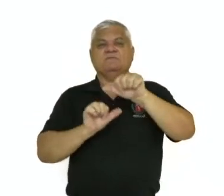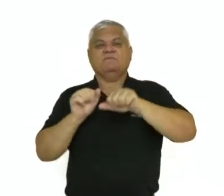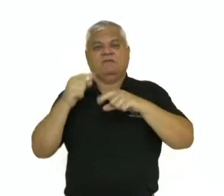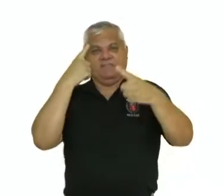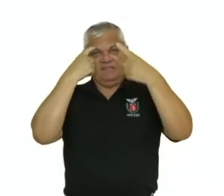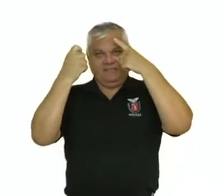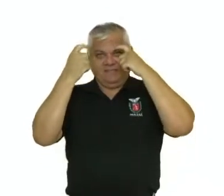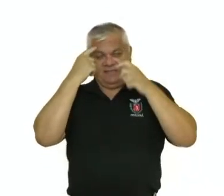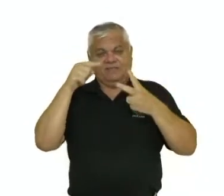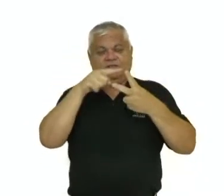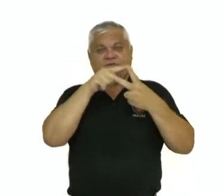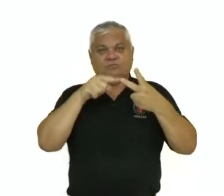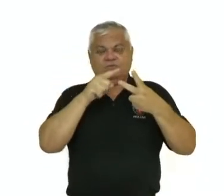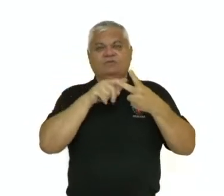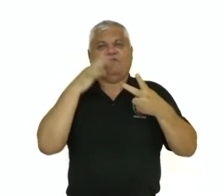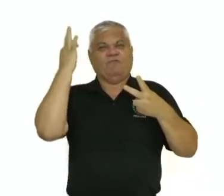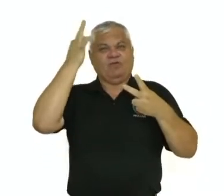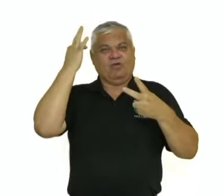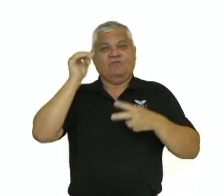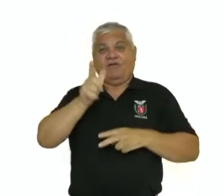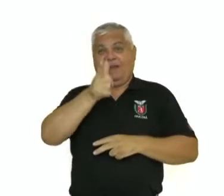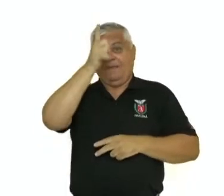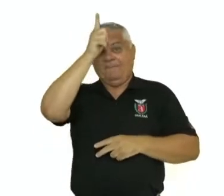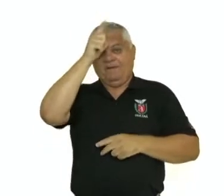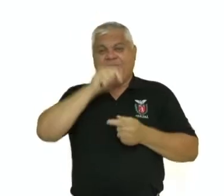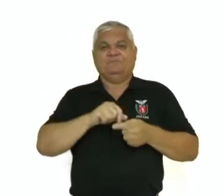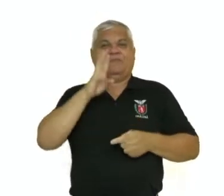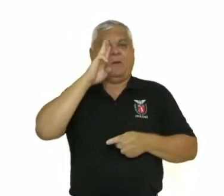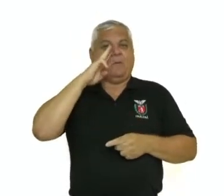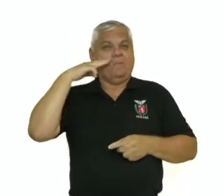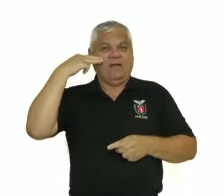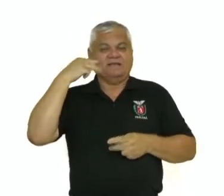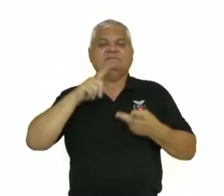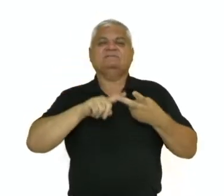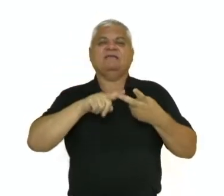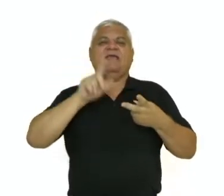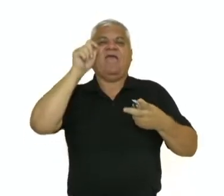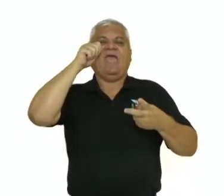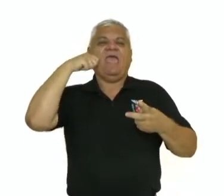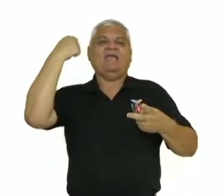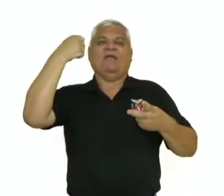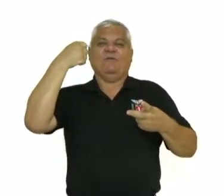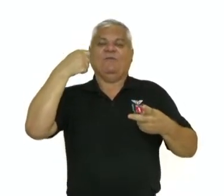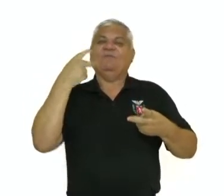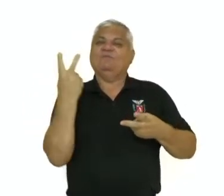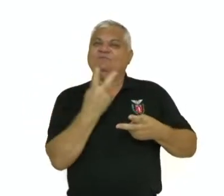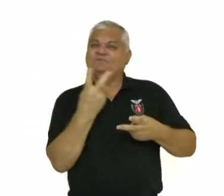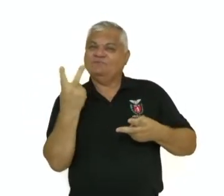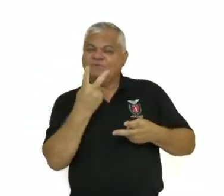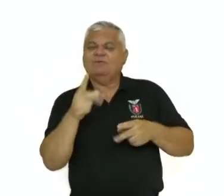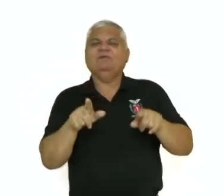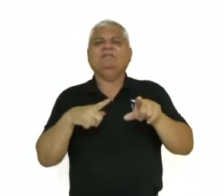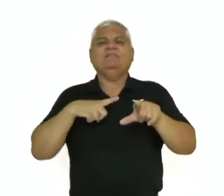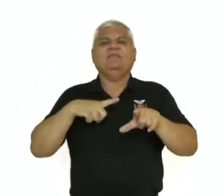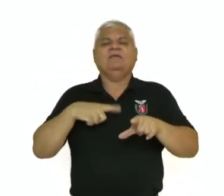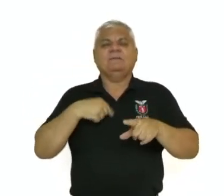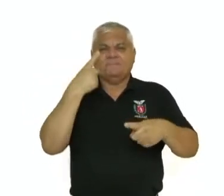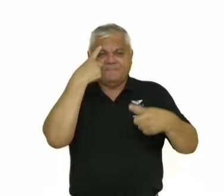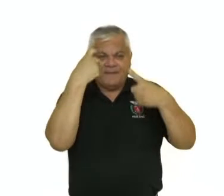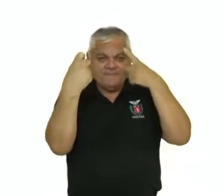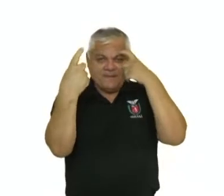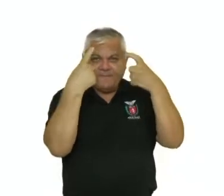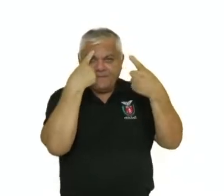de dois grandes pensadores alemães, Karl Marx e Friedrich Engels, que dispuseram de um conjunto de